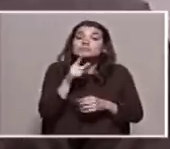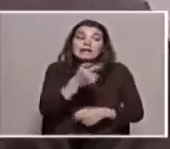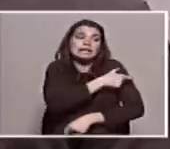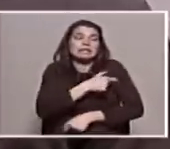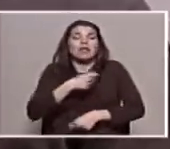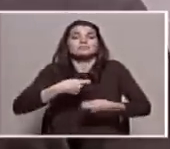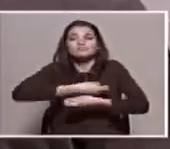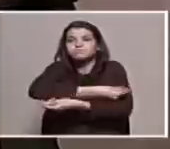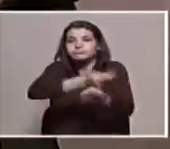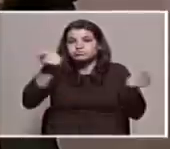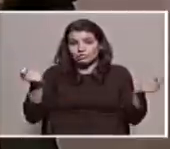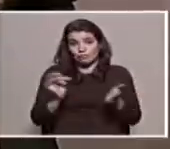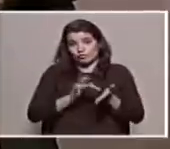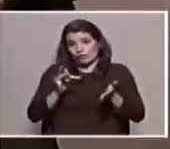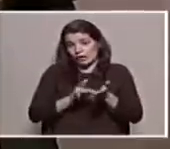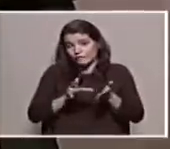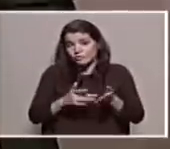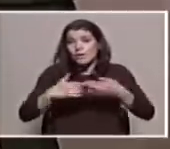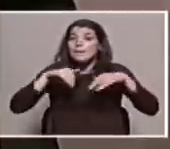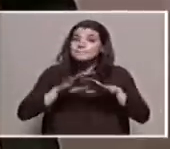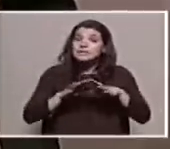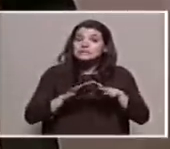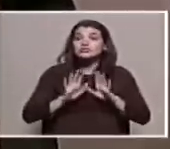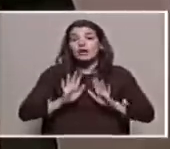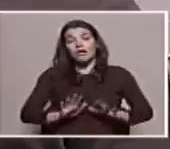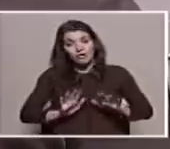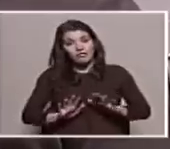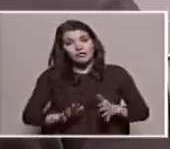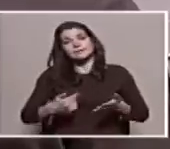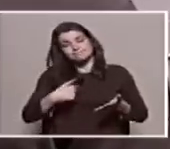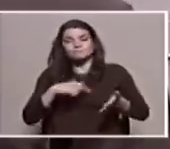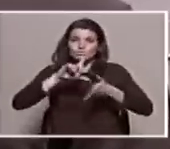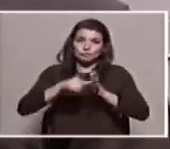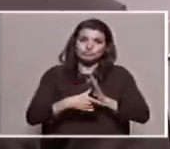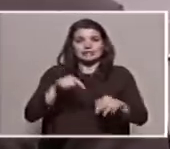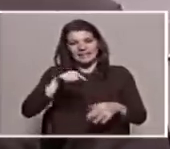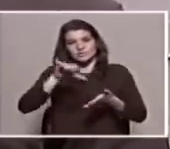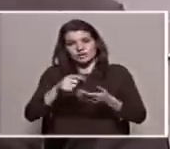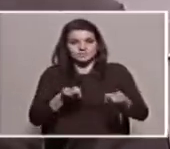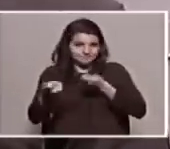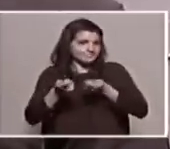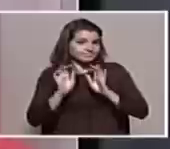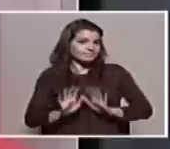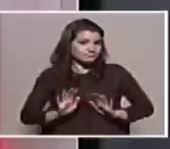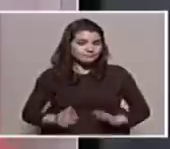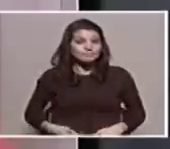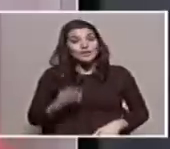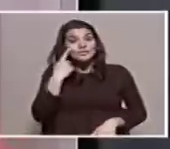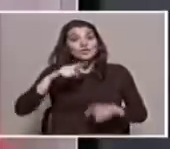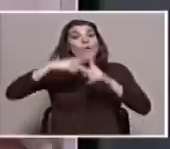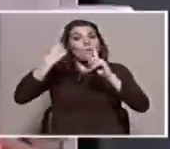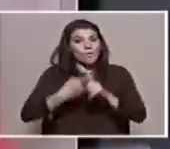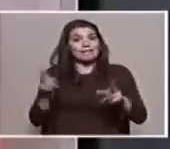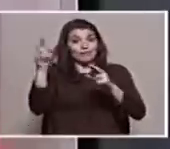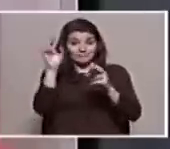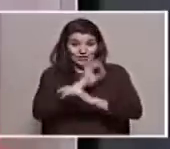livro eh diz do costume mas por enquanto é um projeto que é o centro que está a fazer Essa gestão Vamos tentar ao longo deste ano europeu do